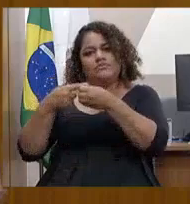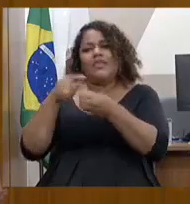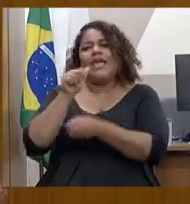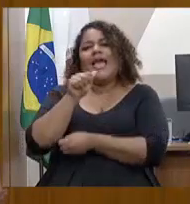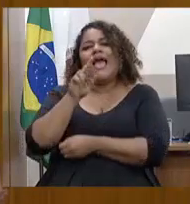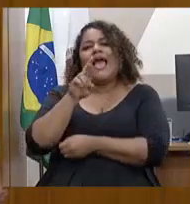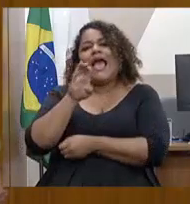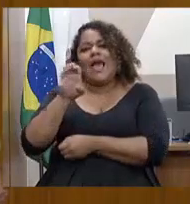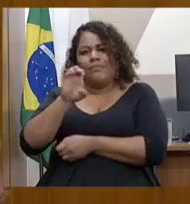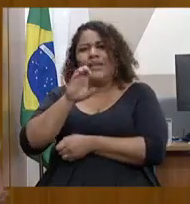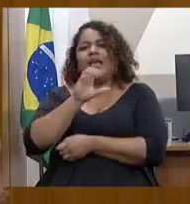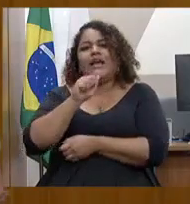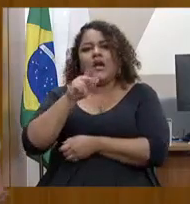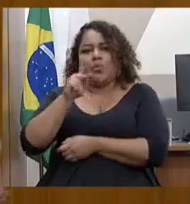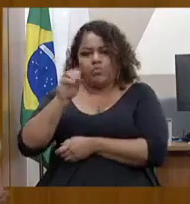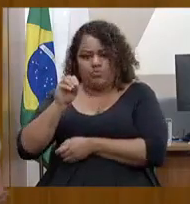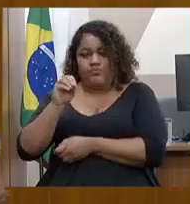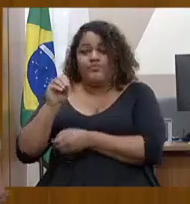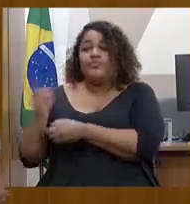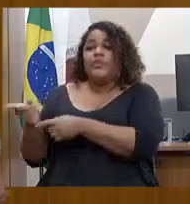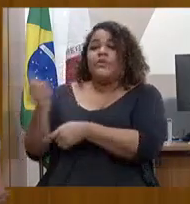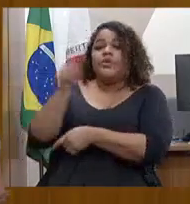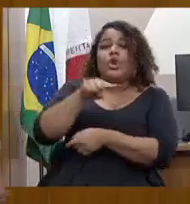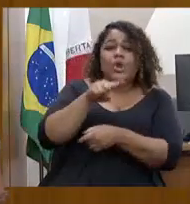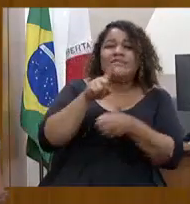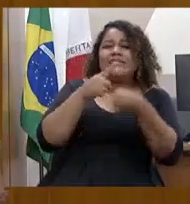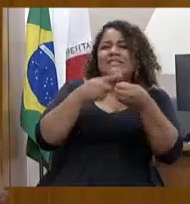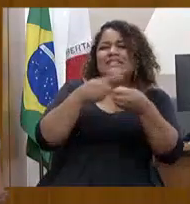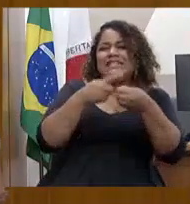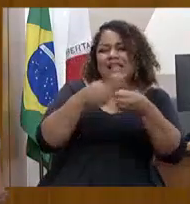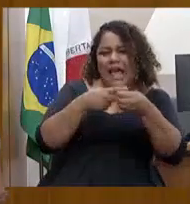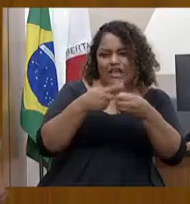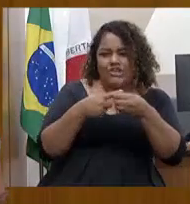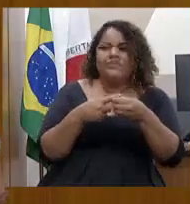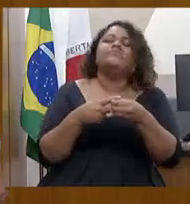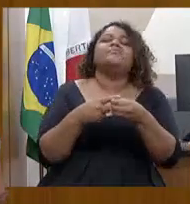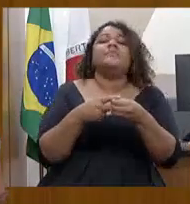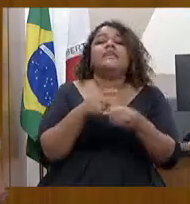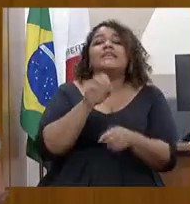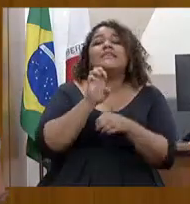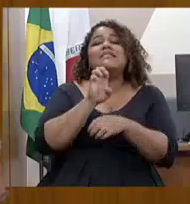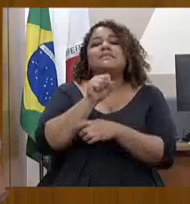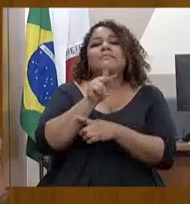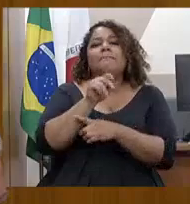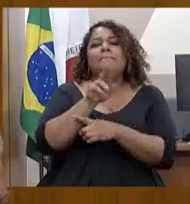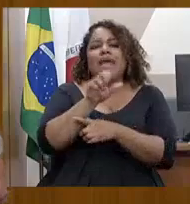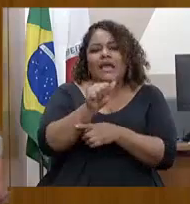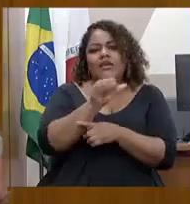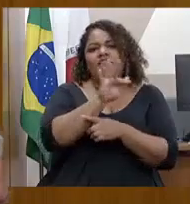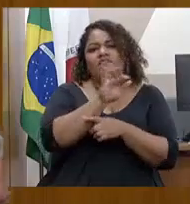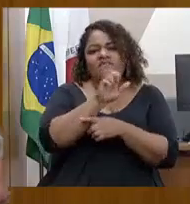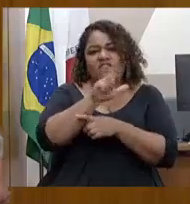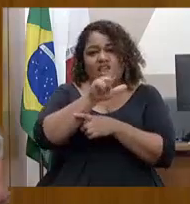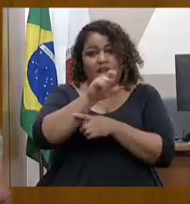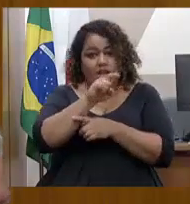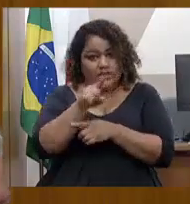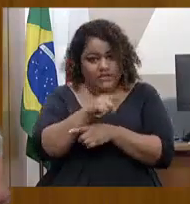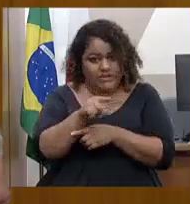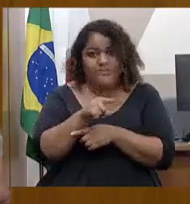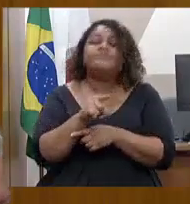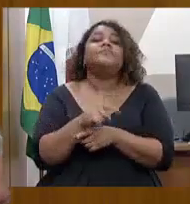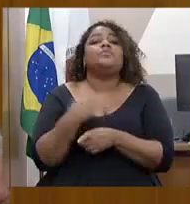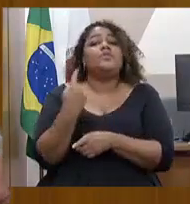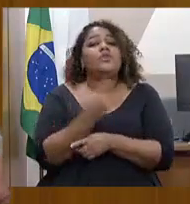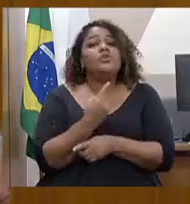na espera feliz que do lado o pessoal tá plantando o milho transgênico e o setor minerário o setor da transgenia